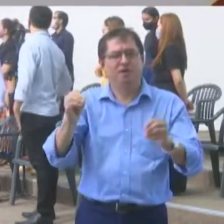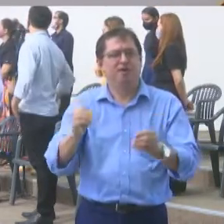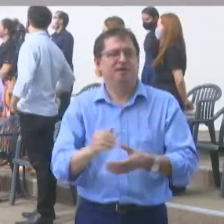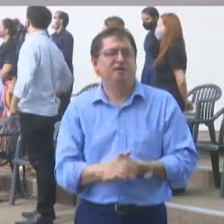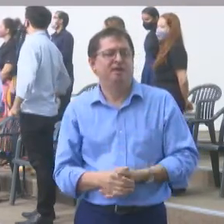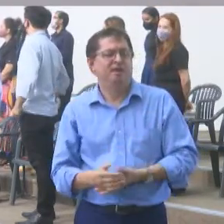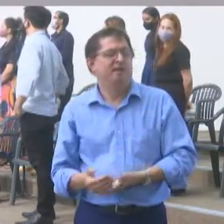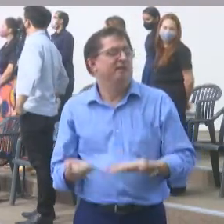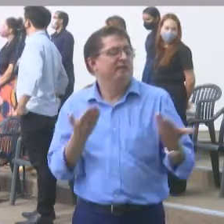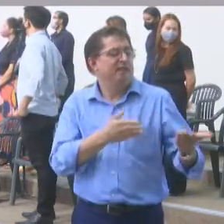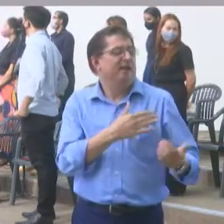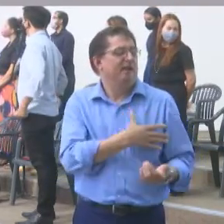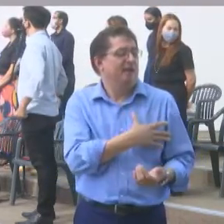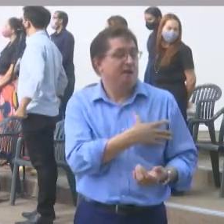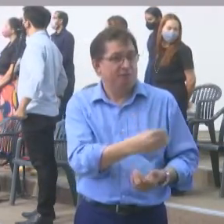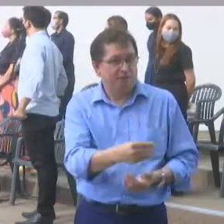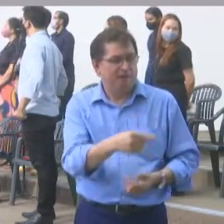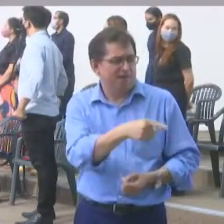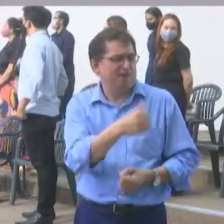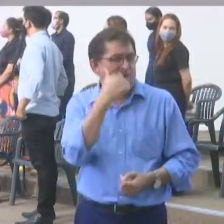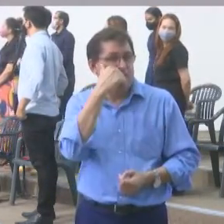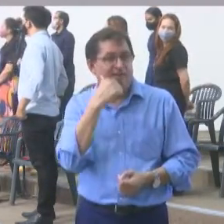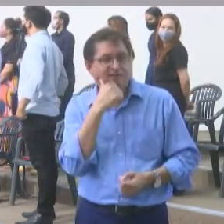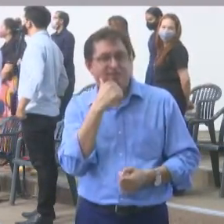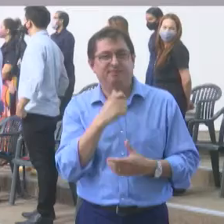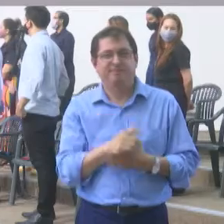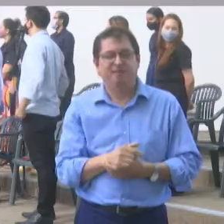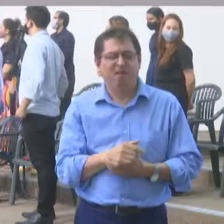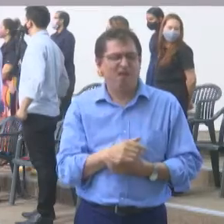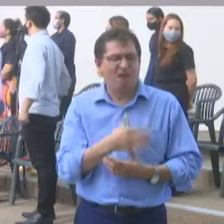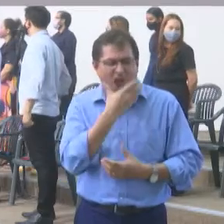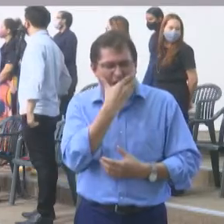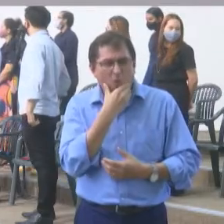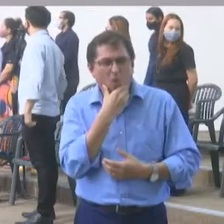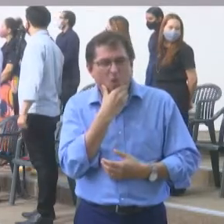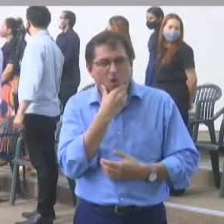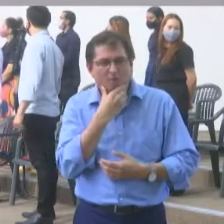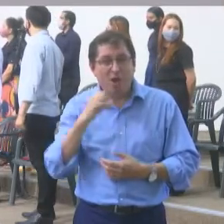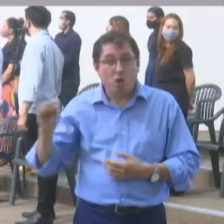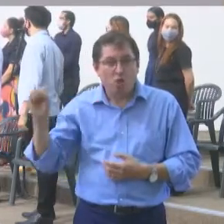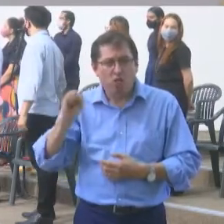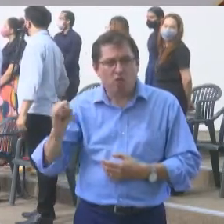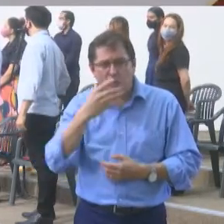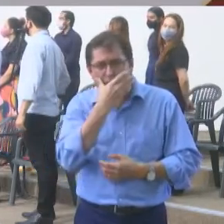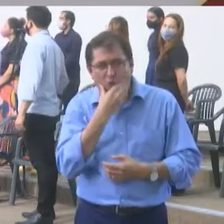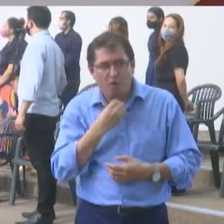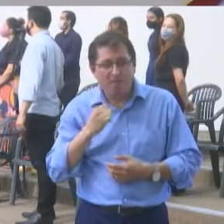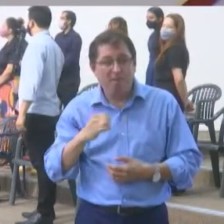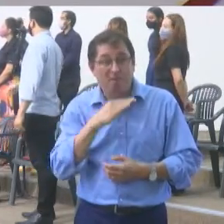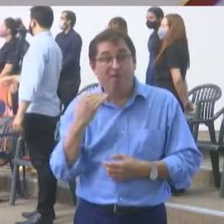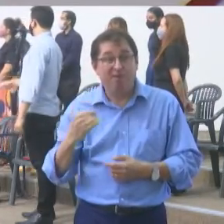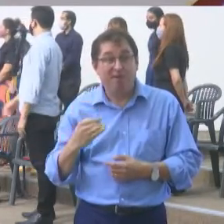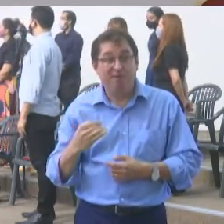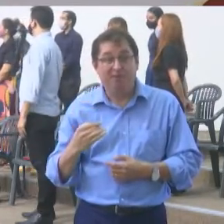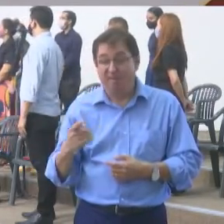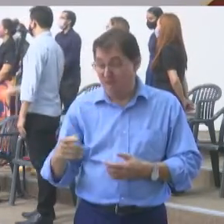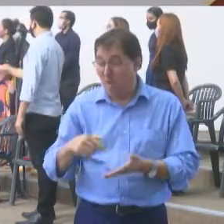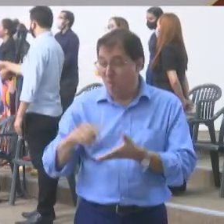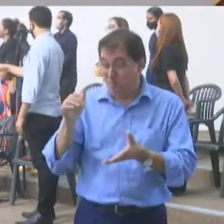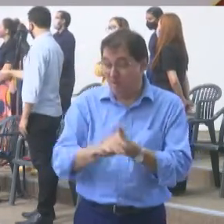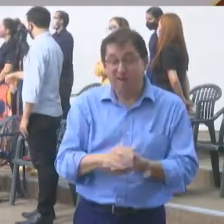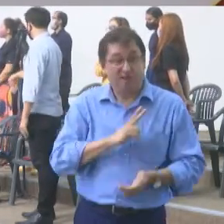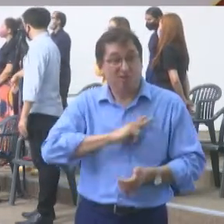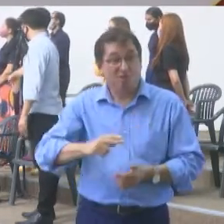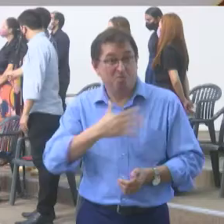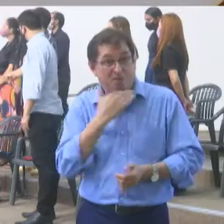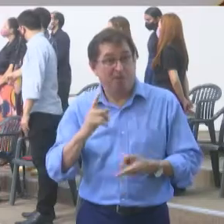mulher, mas o filho que nasceu não é dele, é do falecido. A herança não é para os filhos dele, é para esse filho que vai. Ou seja, ele só